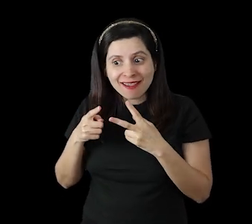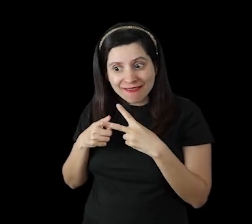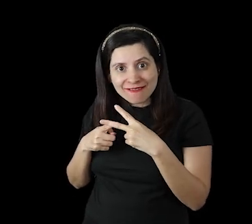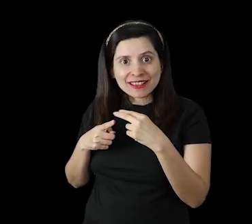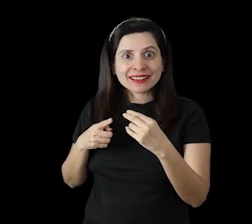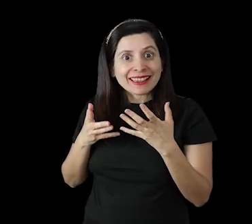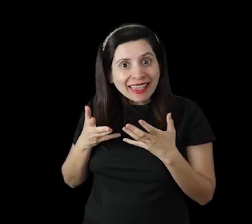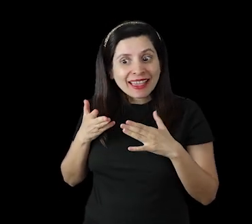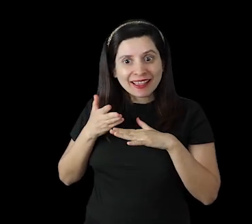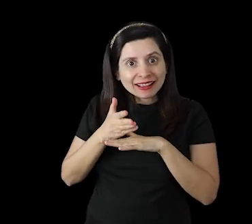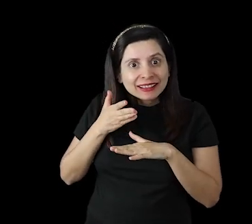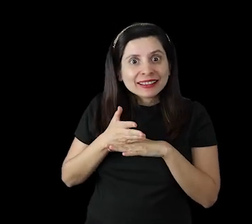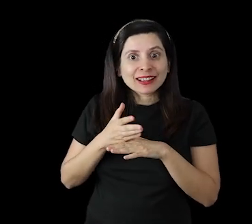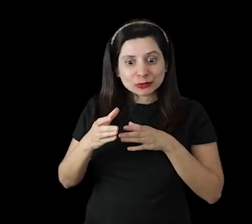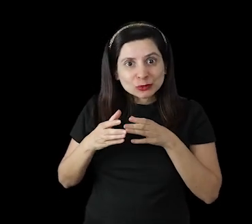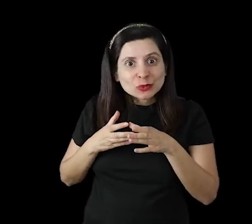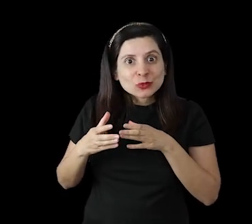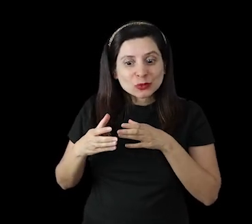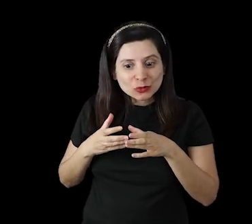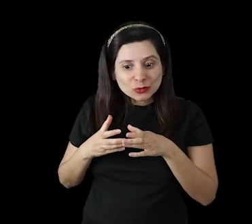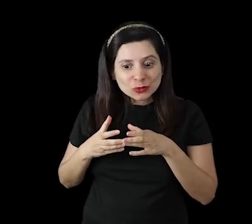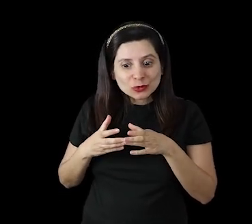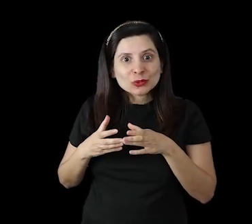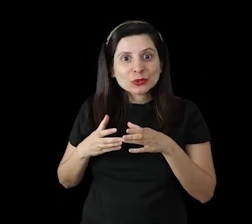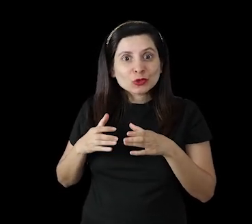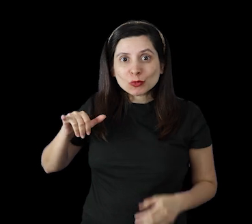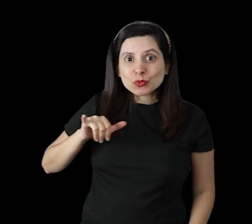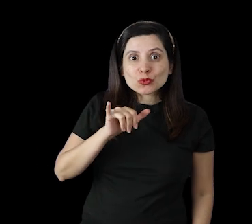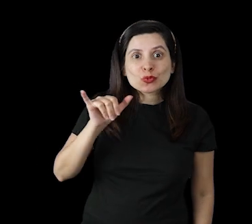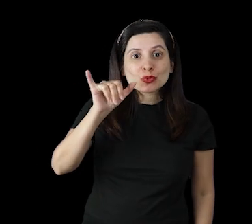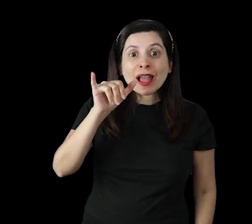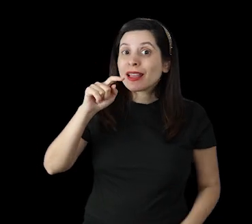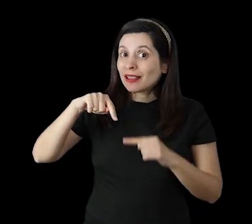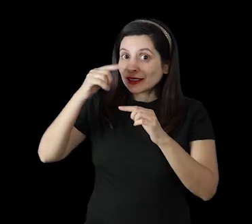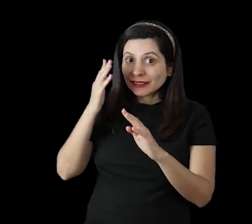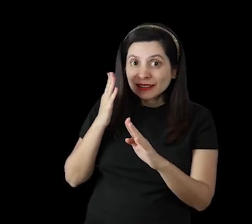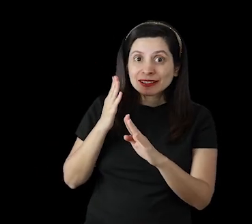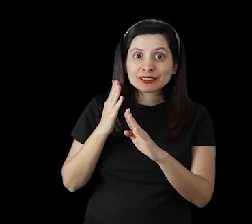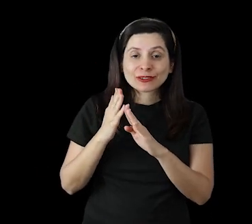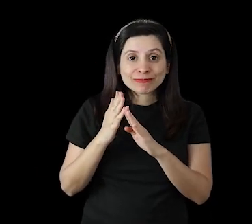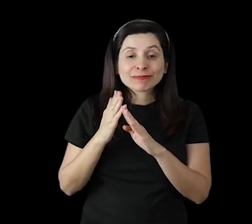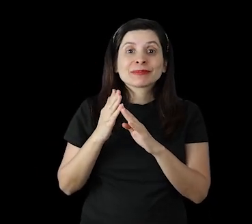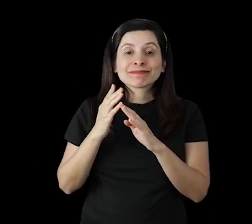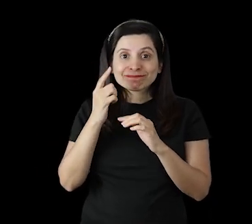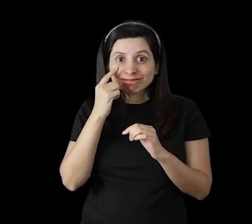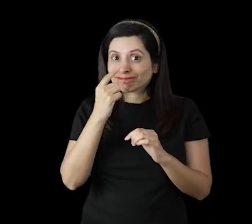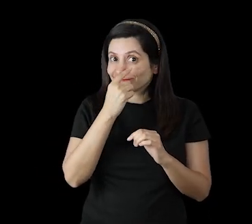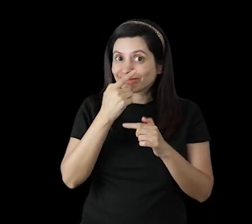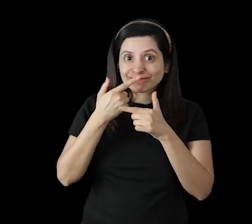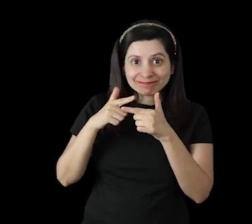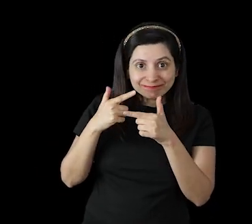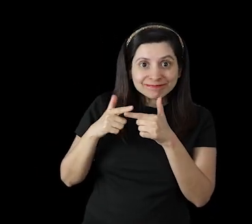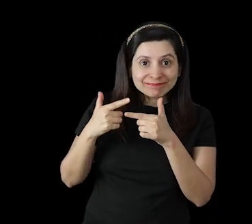da prova do concurso de aeronáutica, até que ele descobre que é daltônico, né? E ele fez seu